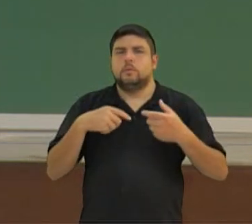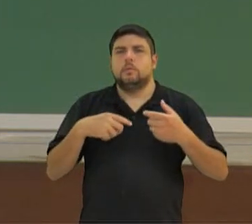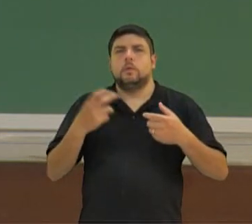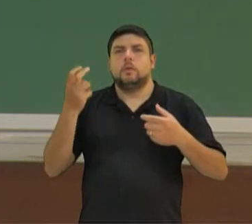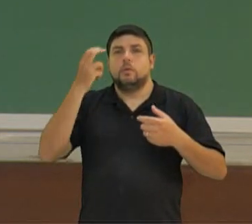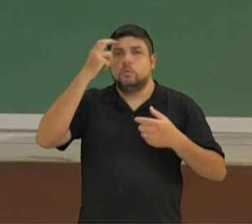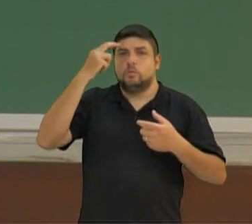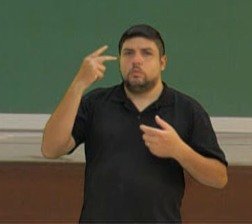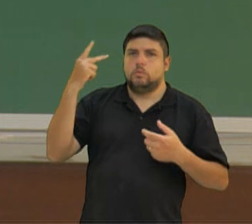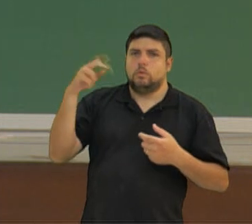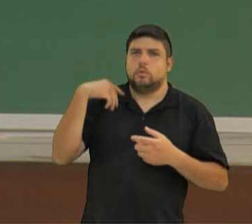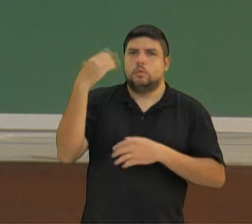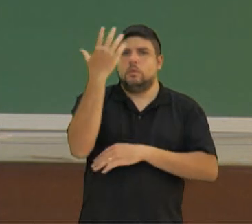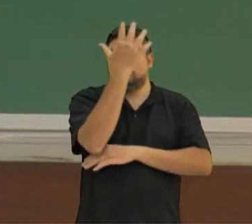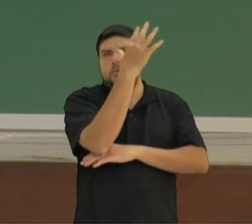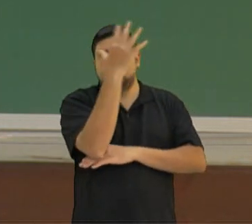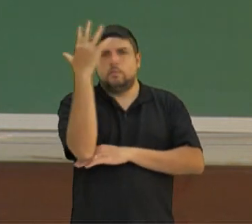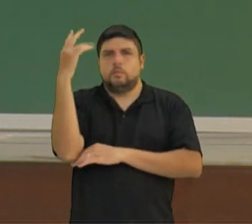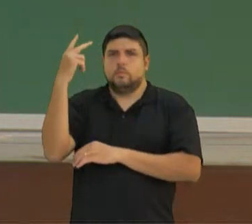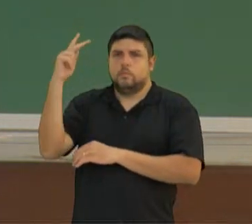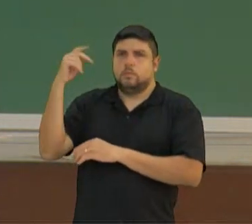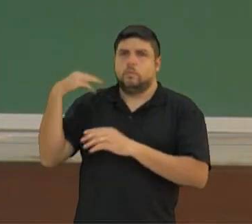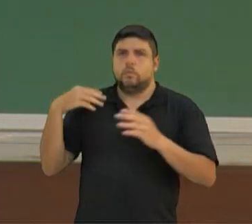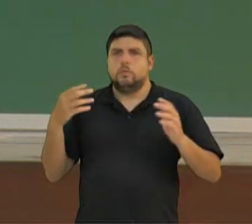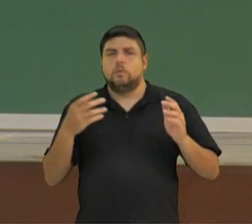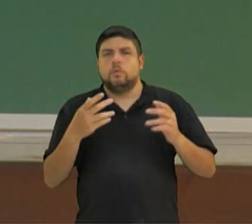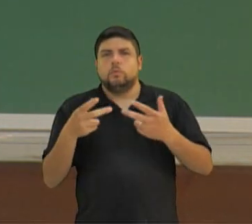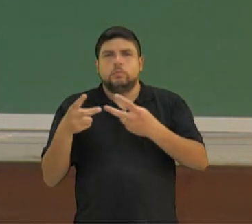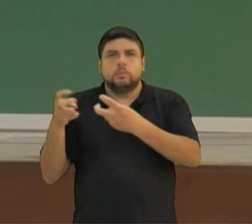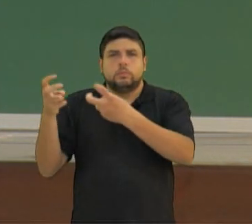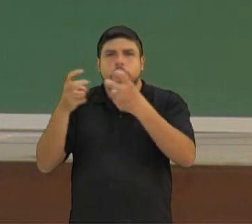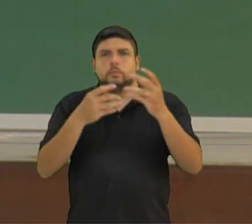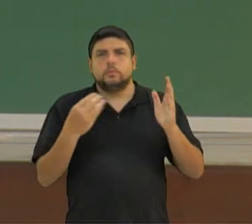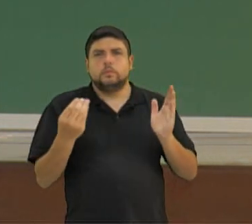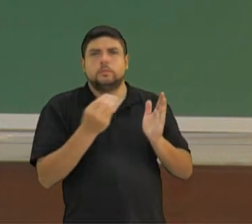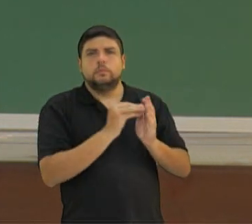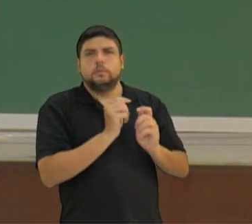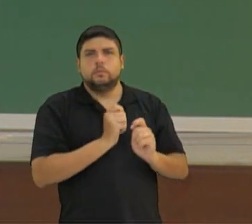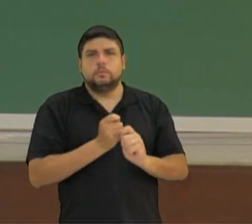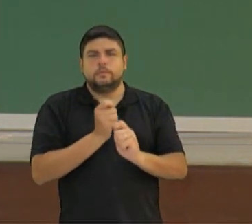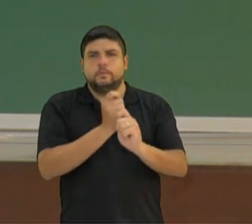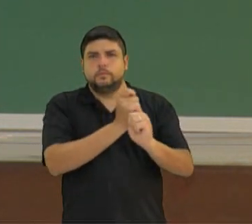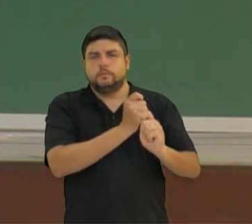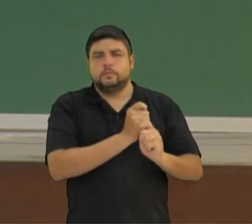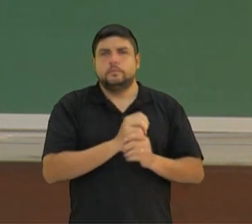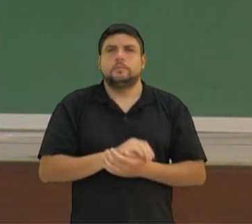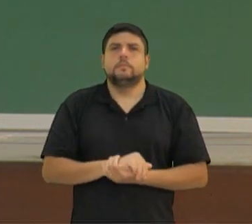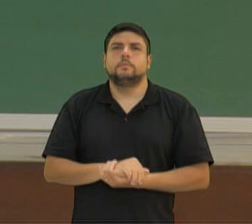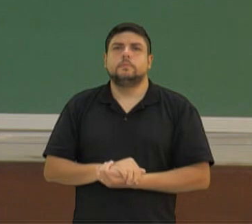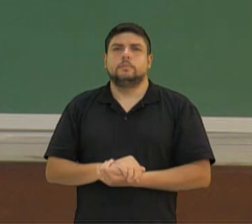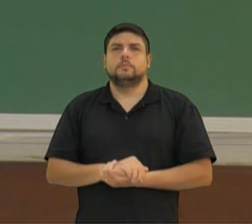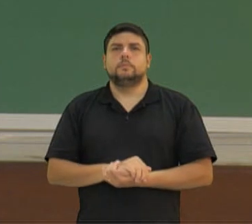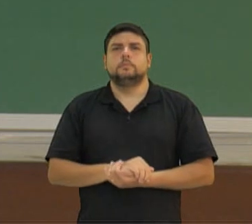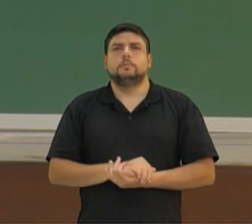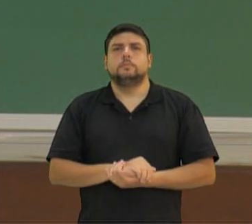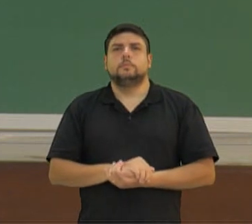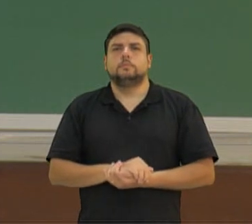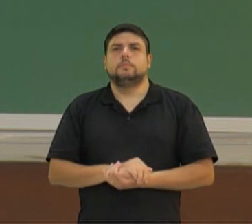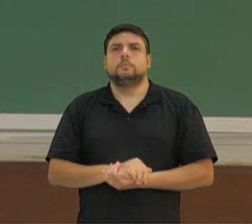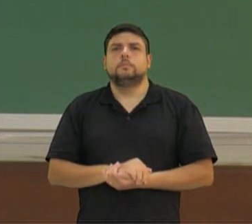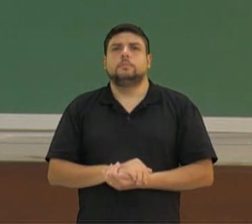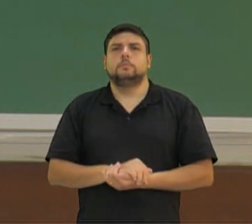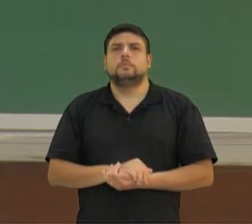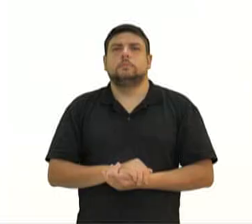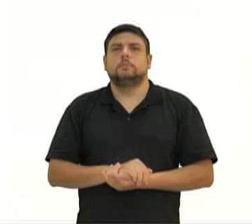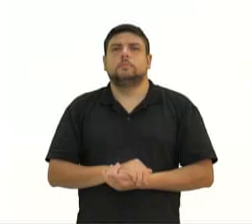floresta representados nos cariátides, tá? Eram uns jarros, né? Aqui, ó,